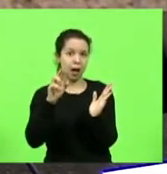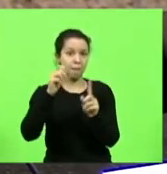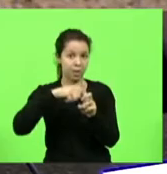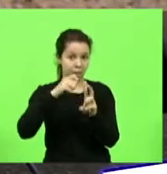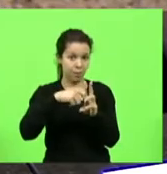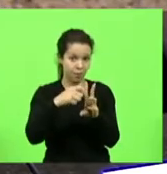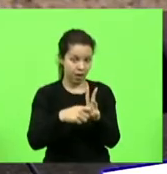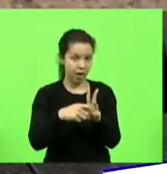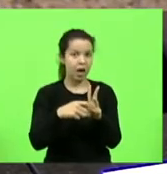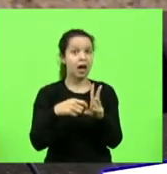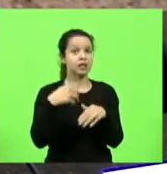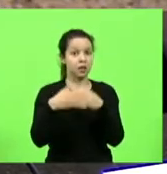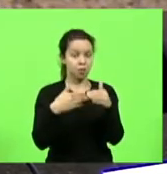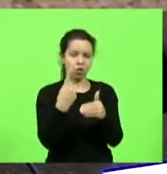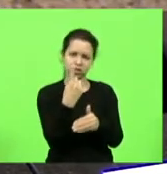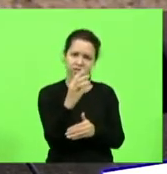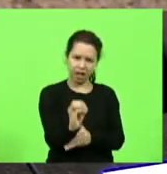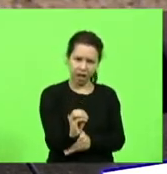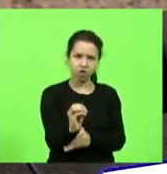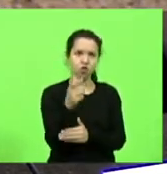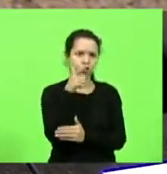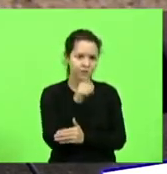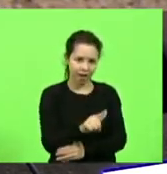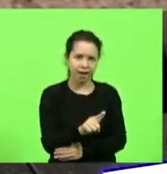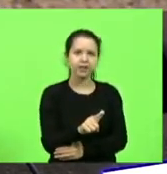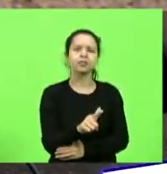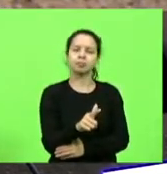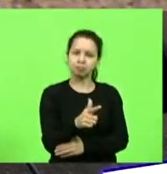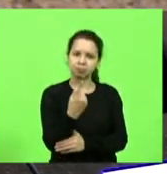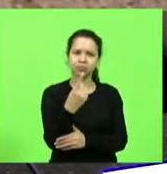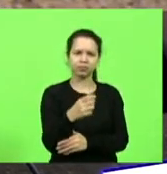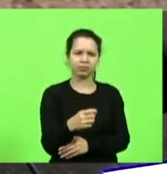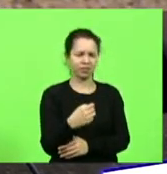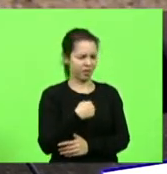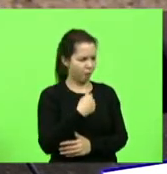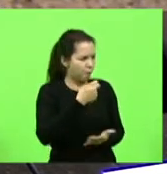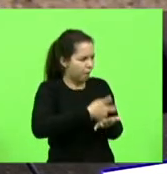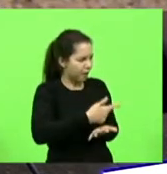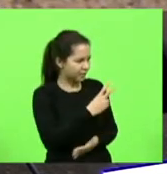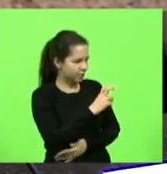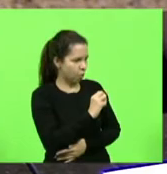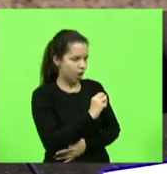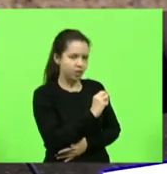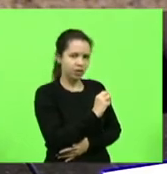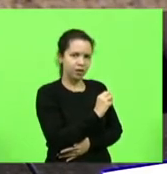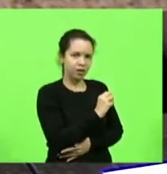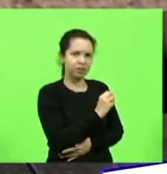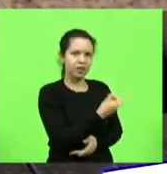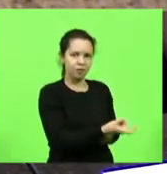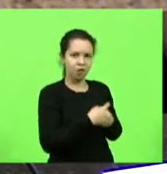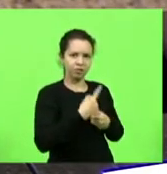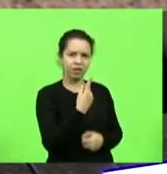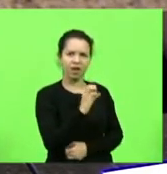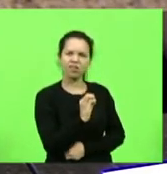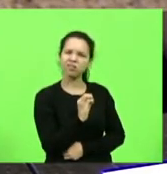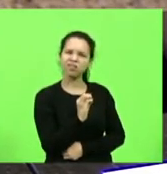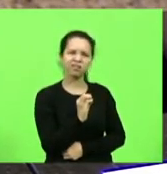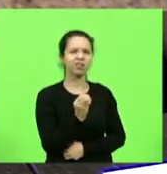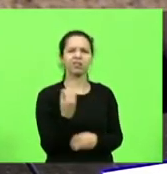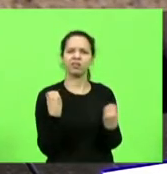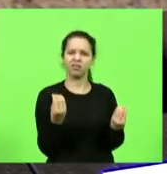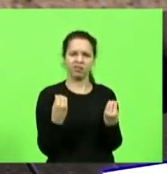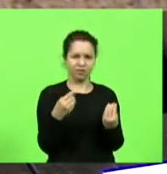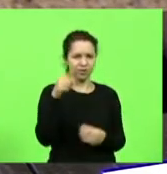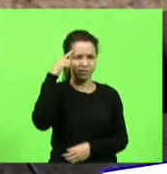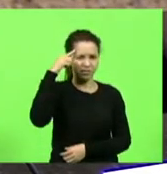10 de vantagem. Espera aí, como é que é? Eu vou pagar 50 e vou levar 10? Não. Ninguém em sã consciência iria assinar esse pacote de